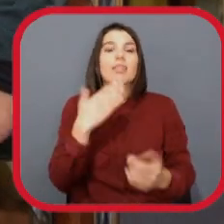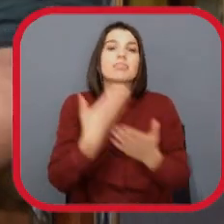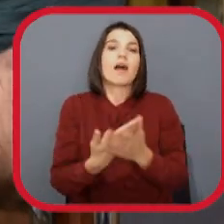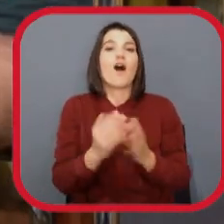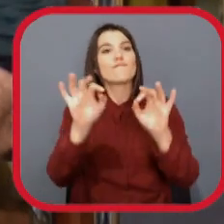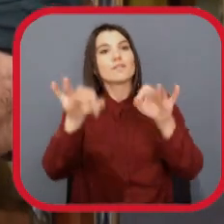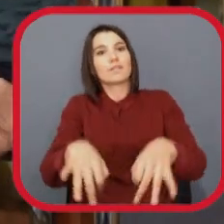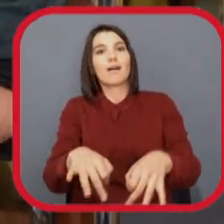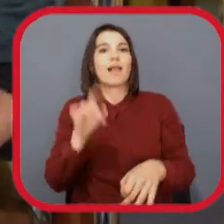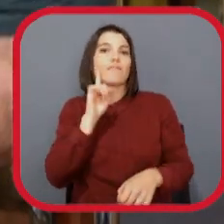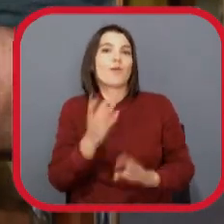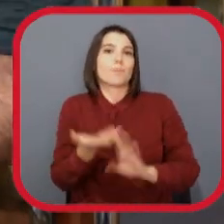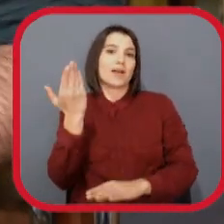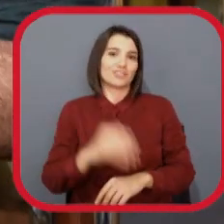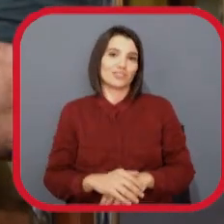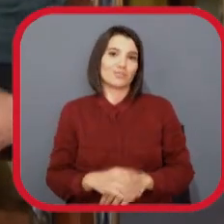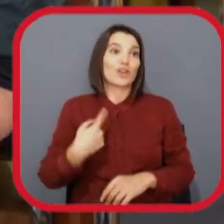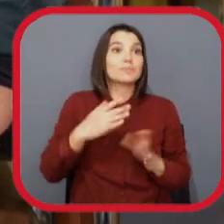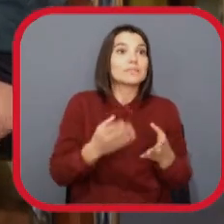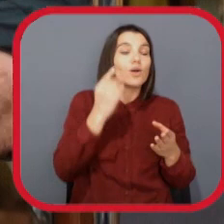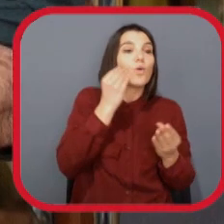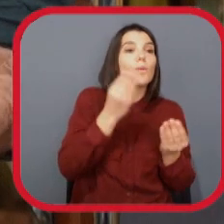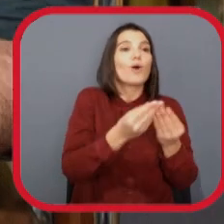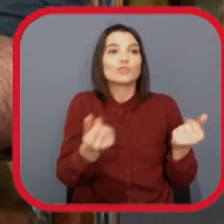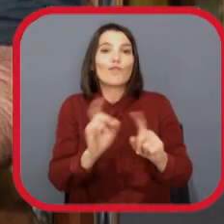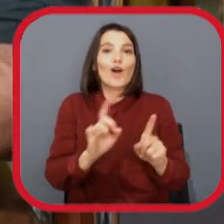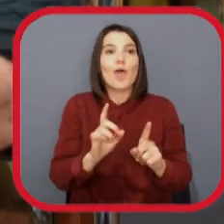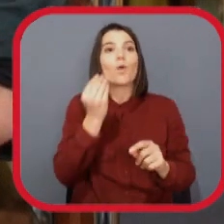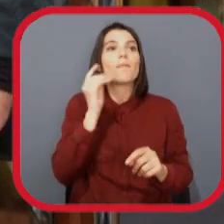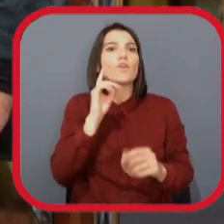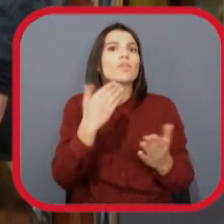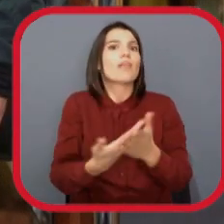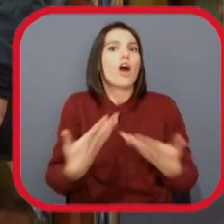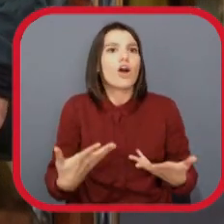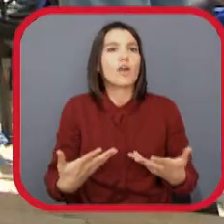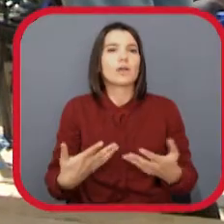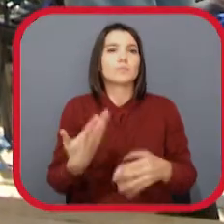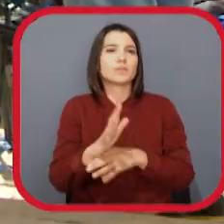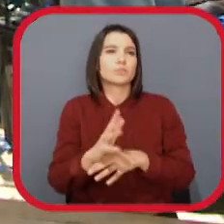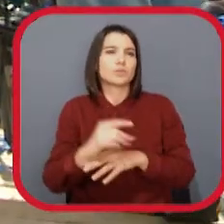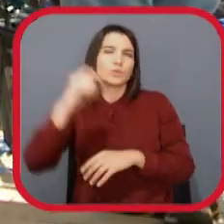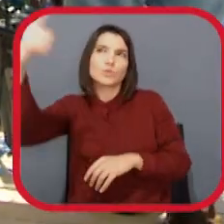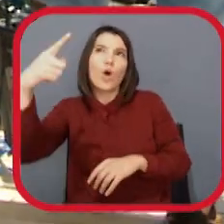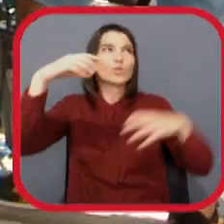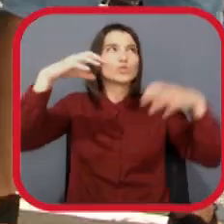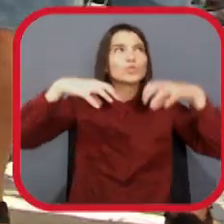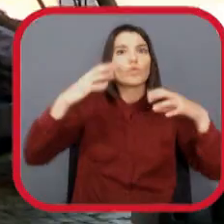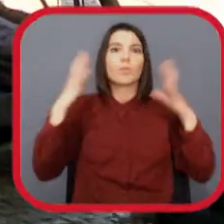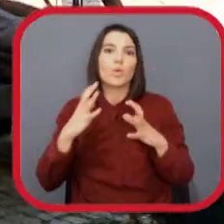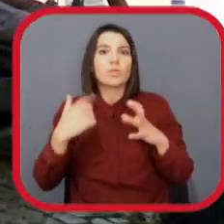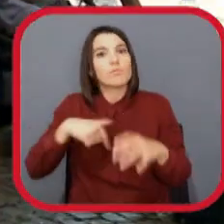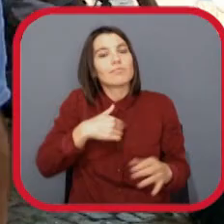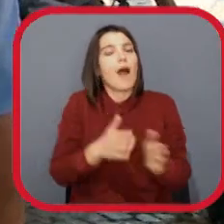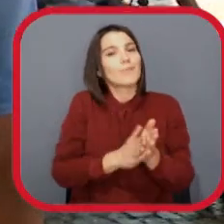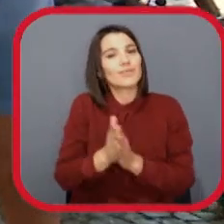diariamente enriquecem o produto, nós é que temos que saber lidar com eles. Como é que isso é uma mais-valia para aquilo que nós estamos a fazer na altura, ou a posição do sol, ou a chuva, ou o